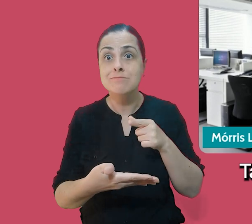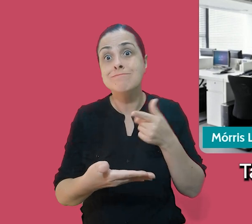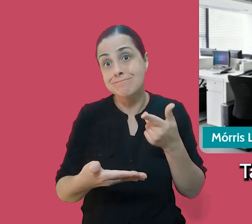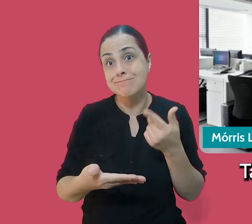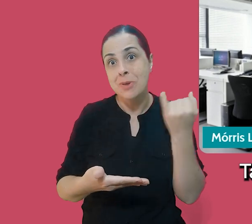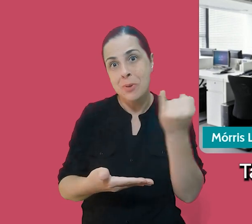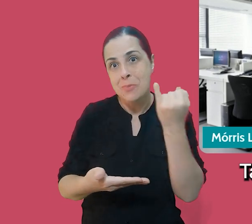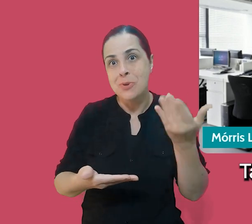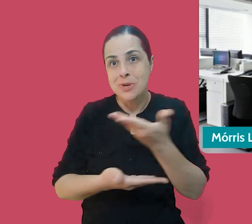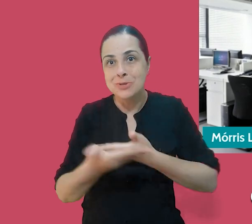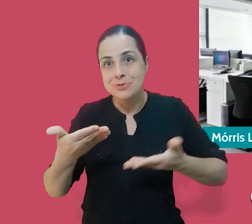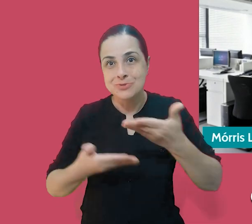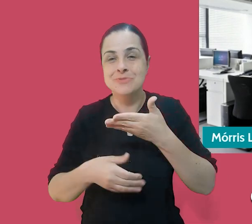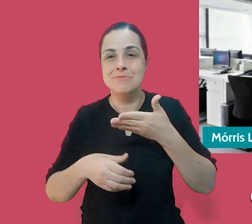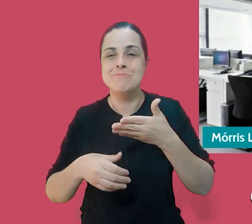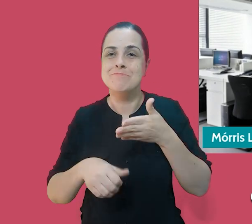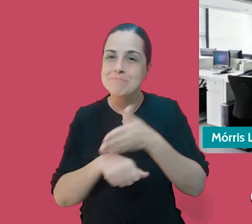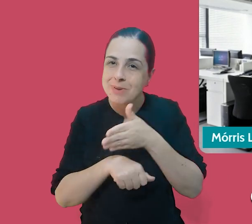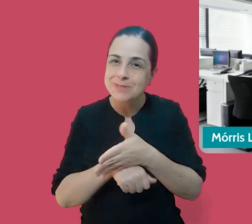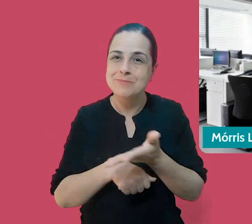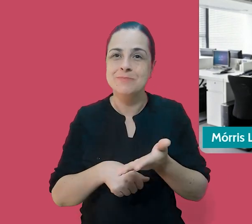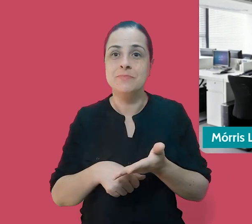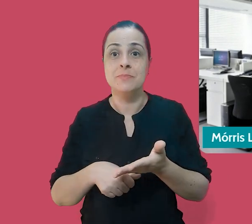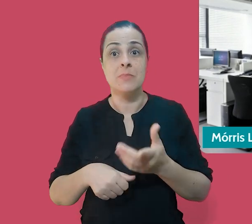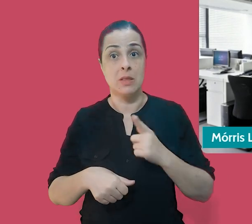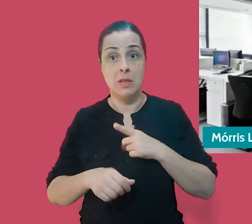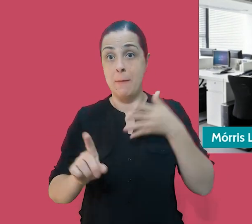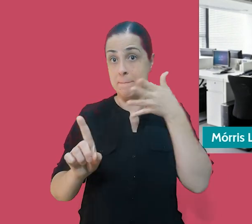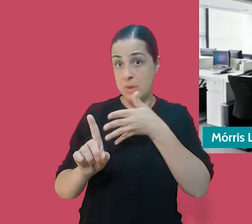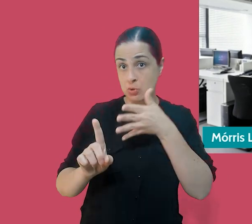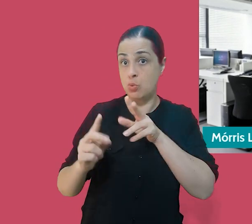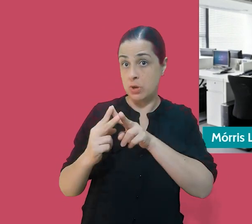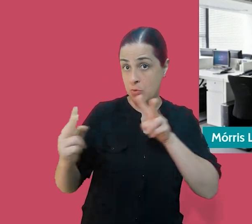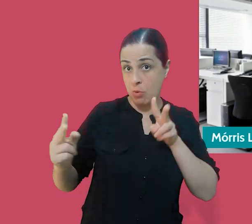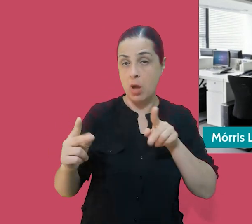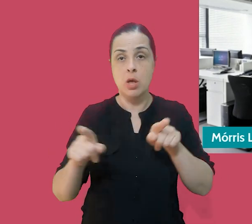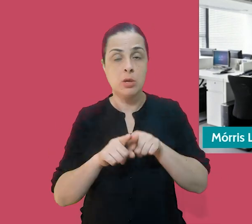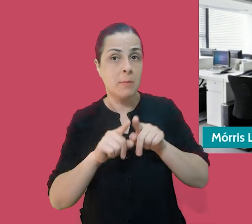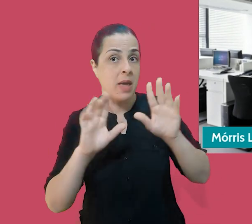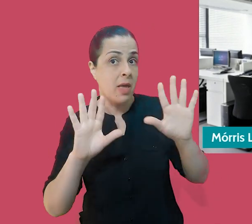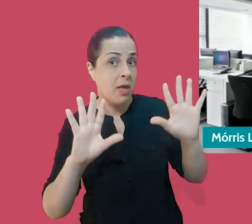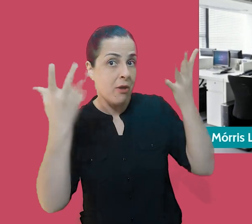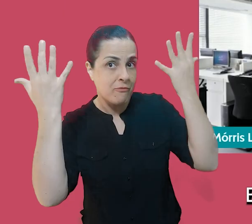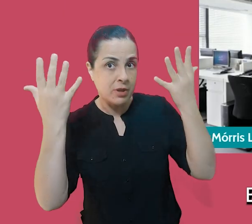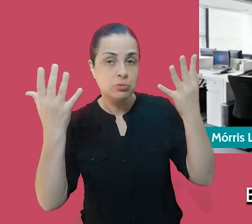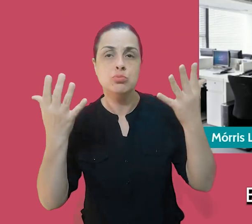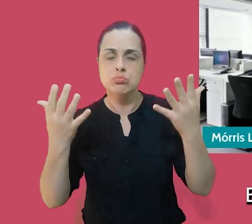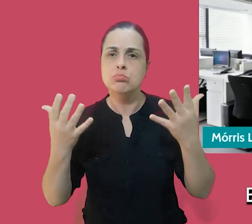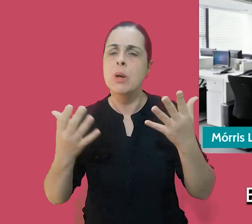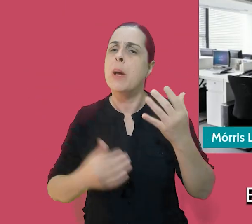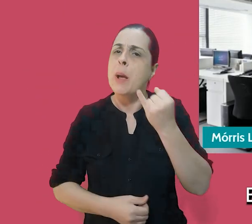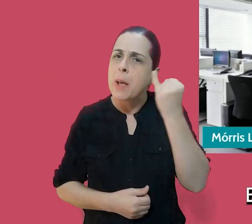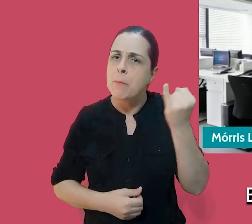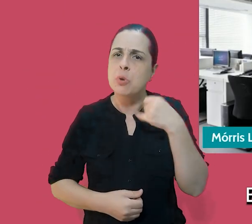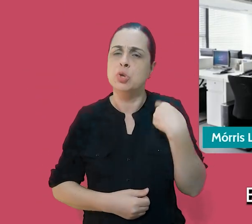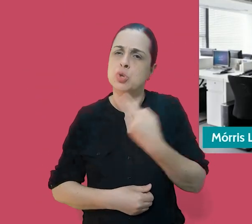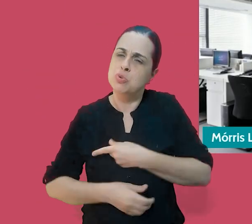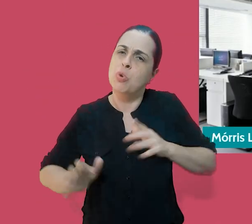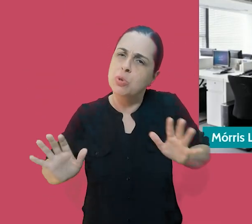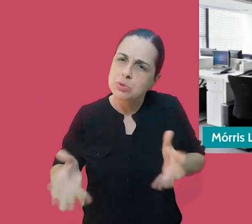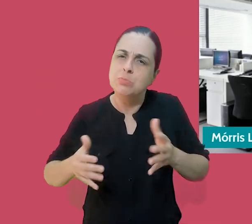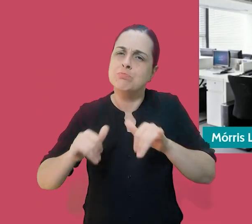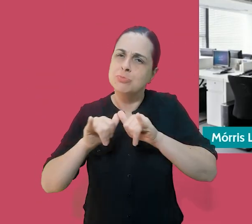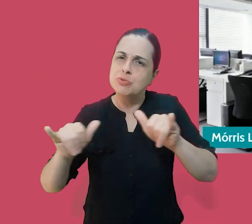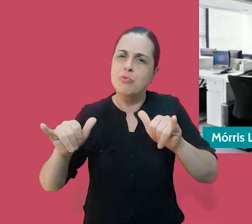e mentorias online que a gente faz como os nossos eventos, onde a gente fomenta muito esse networking. E aí ela não só se